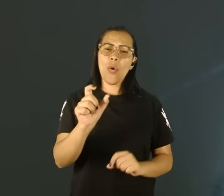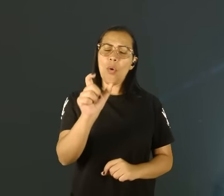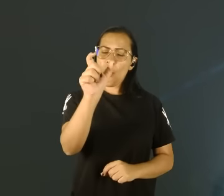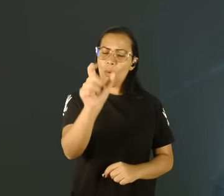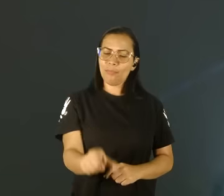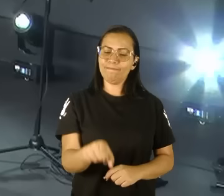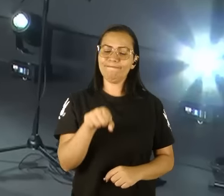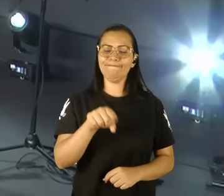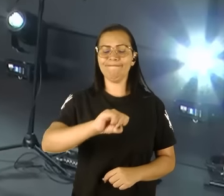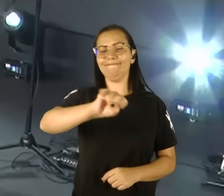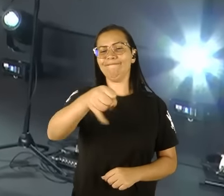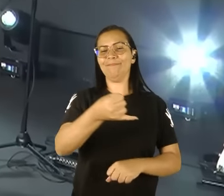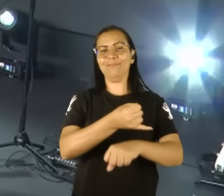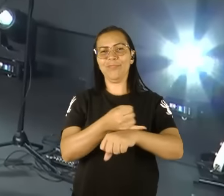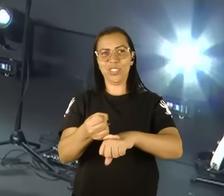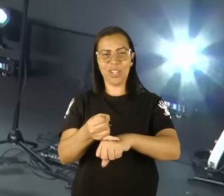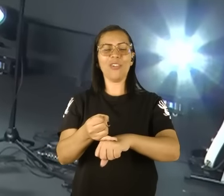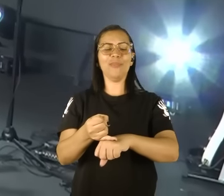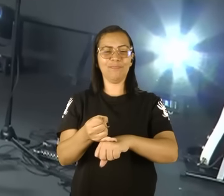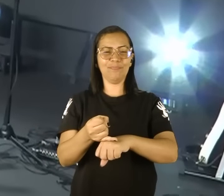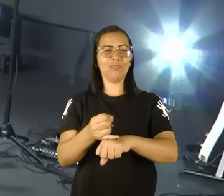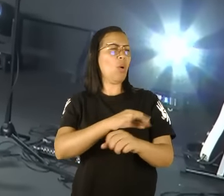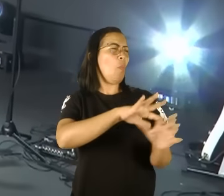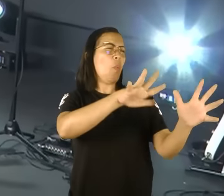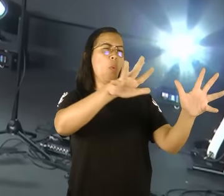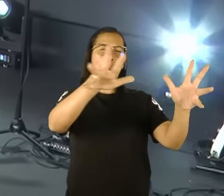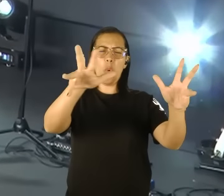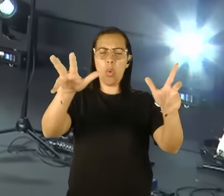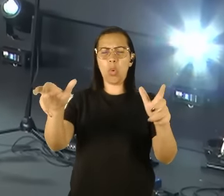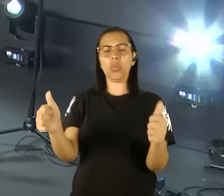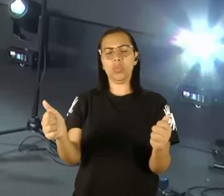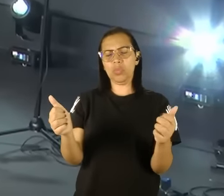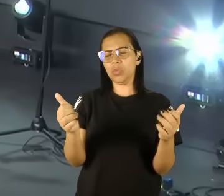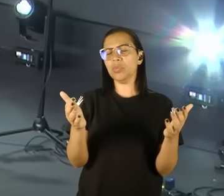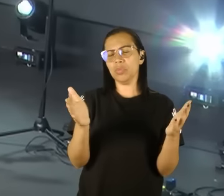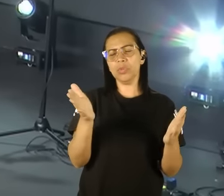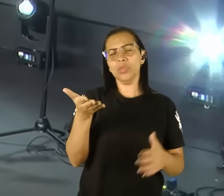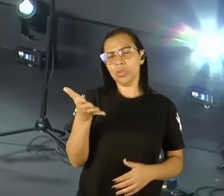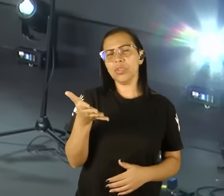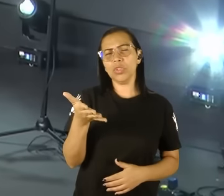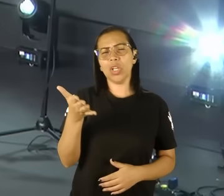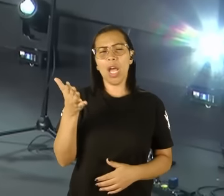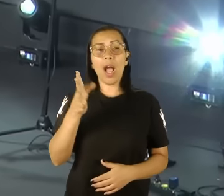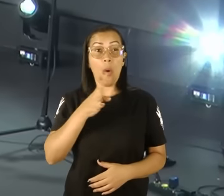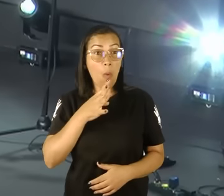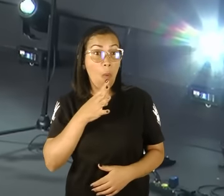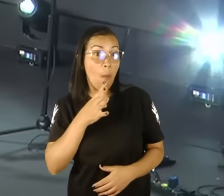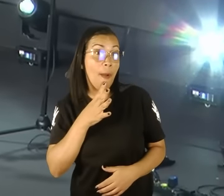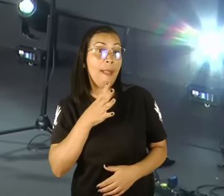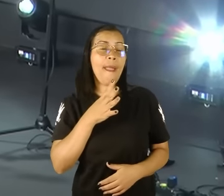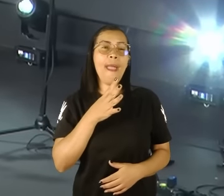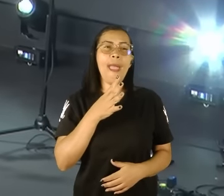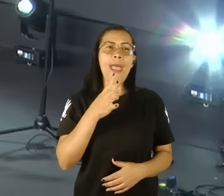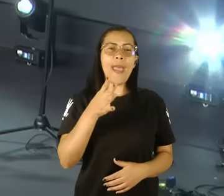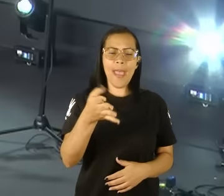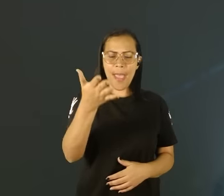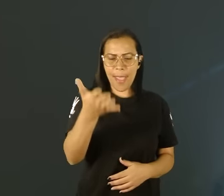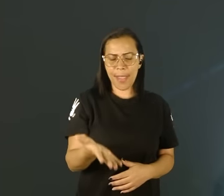Jacó. Todo mundo aqui já ouviu ao menos um punhado de mensagens sobre